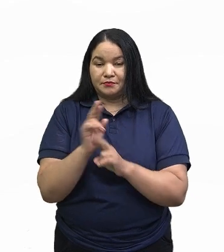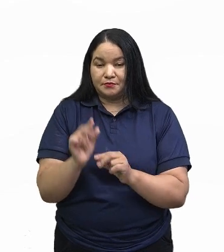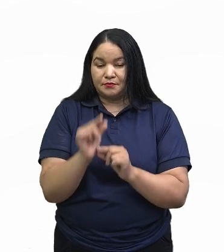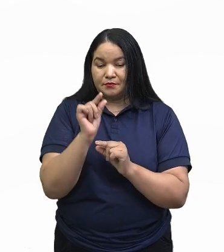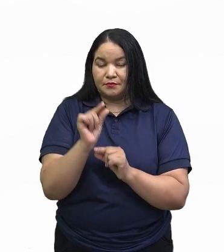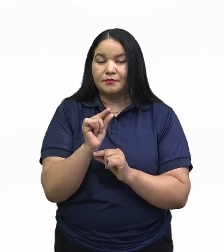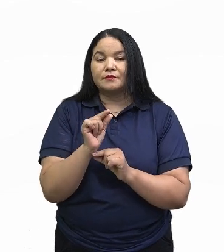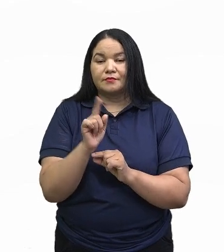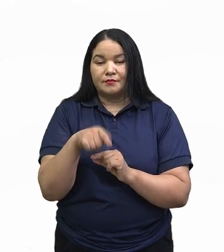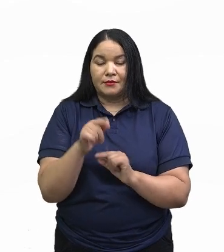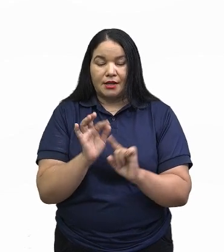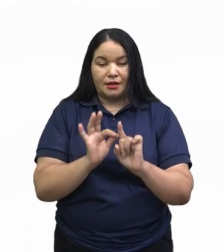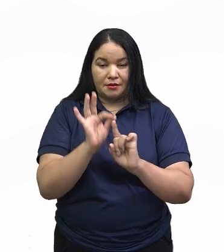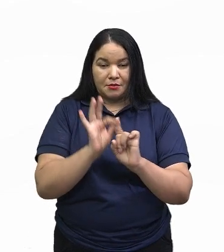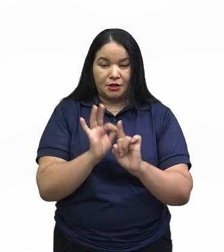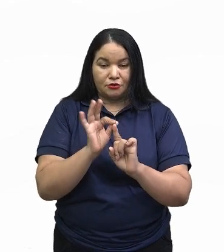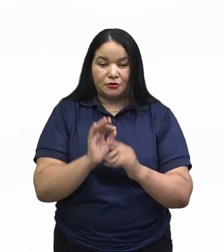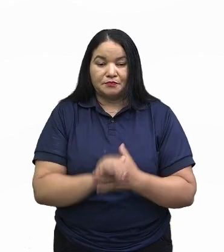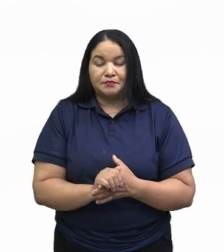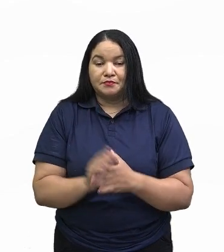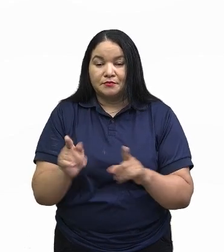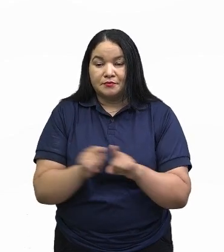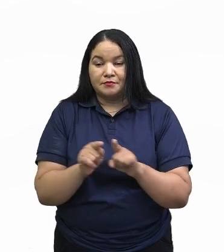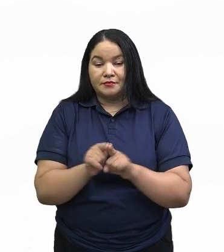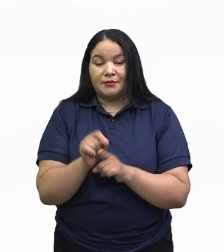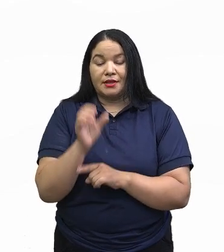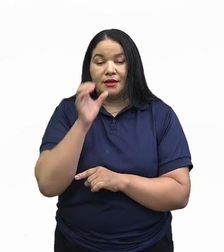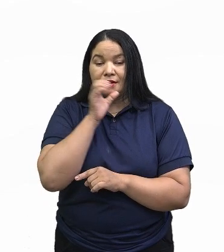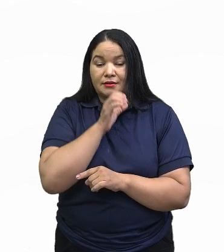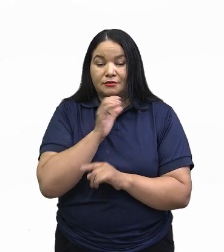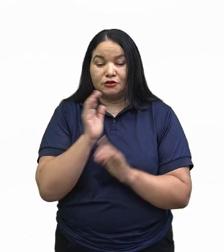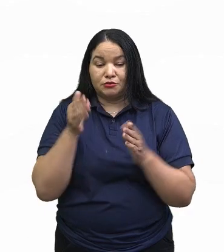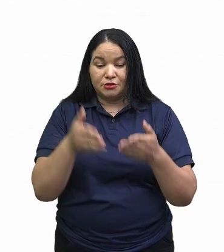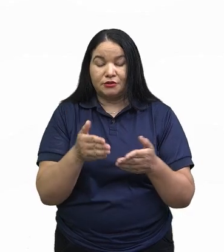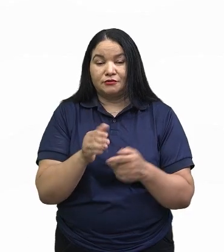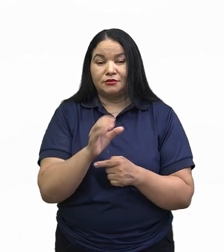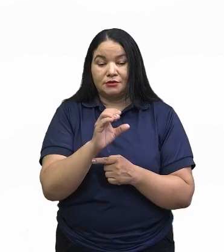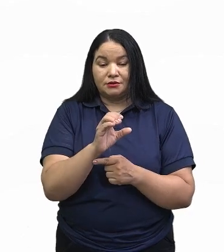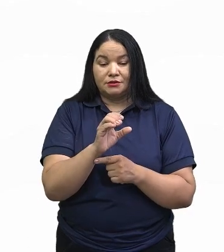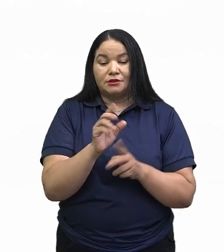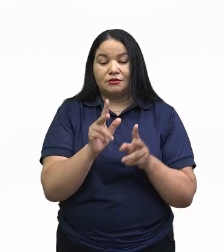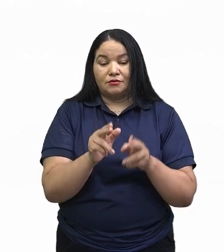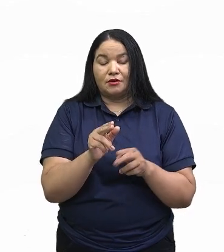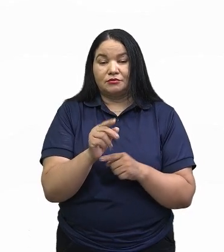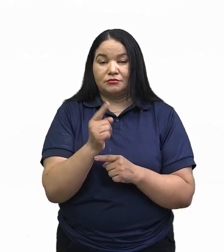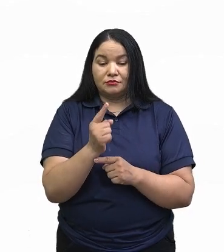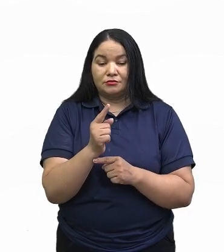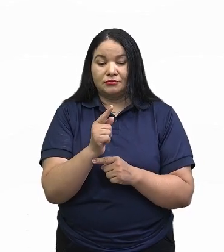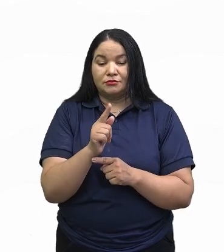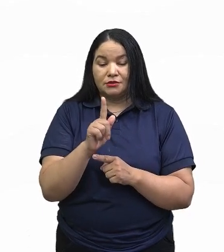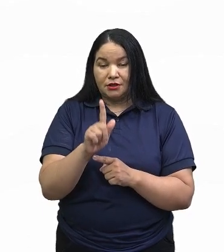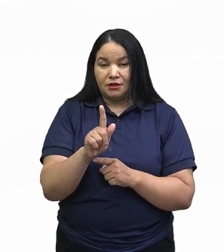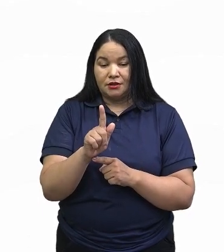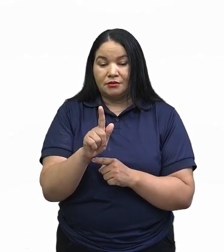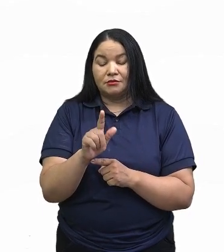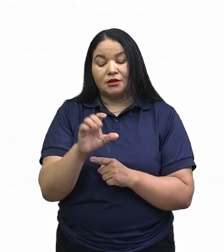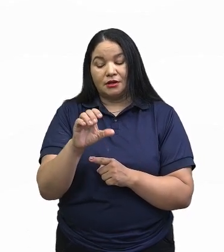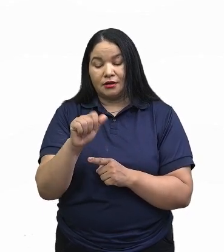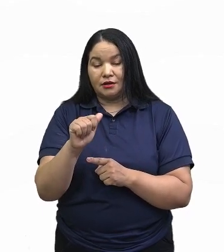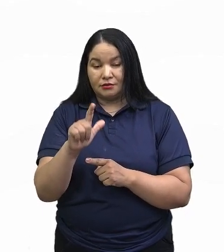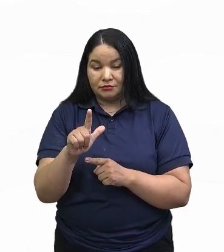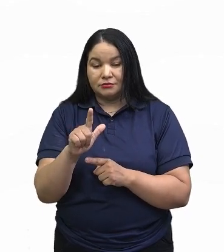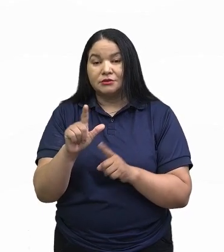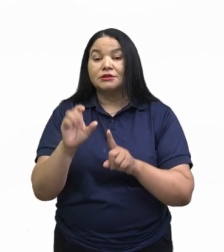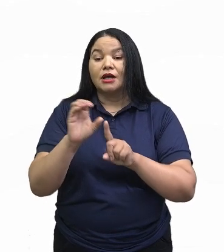sua temperatura, né? E o calor específico da água é uma caloria por grama grau Celsius, é um valor alto de